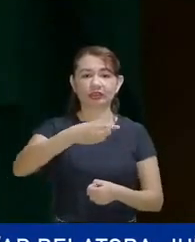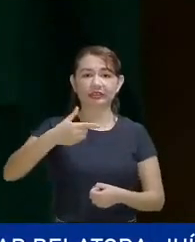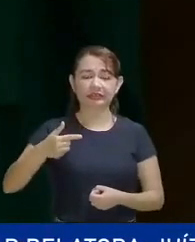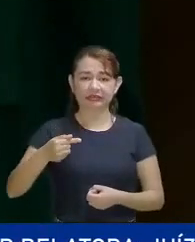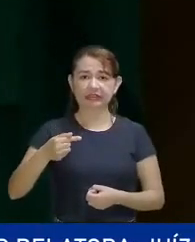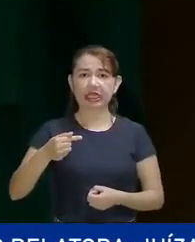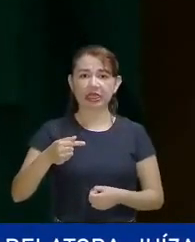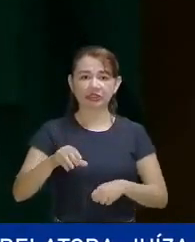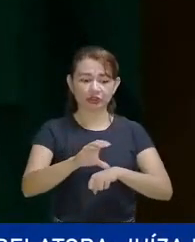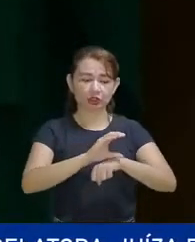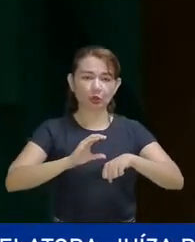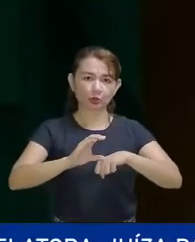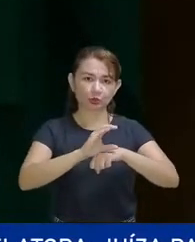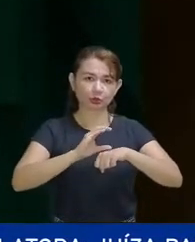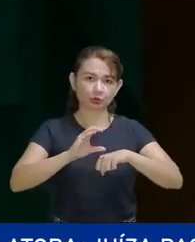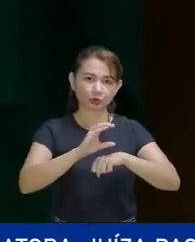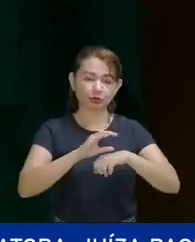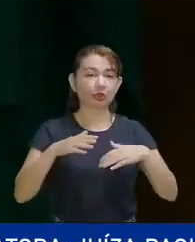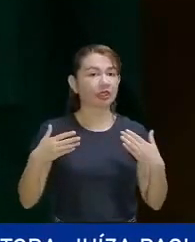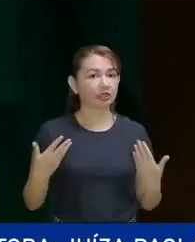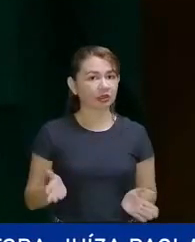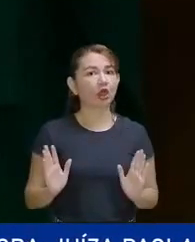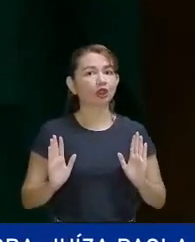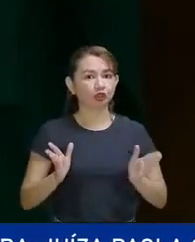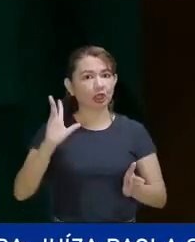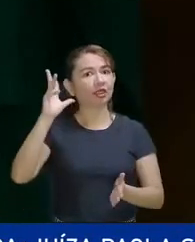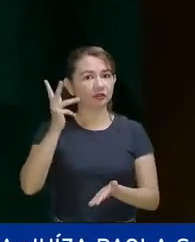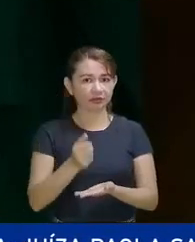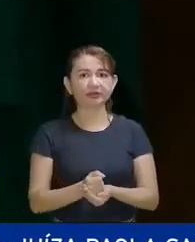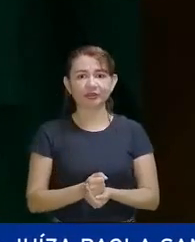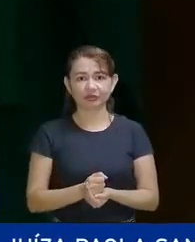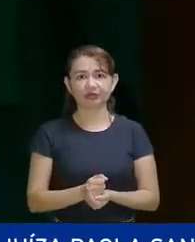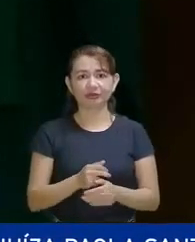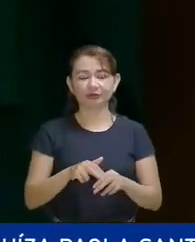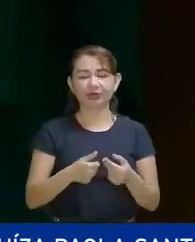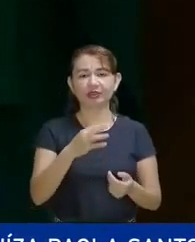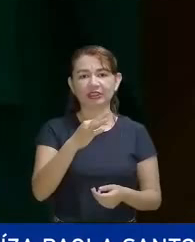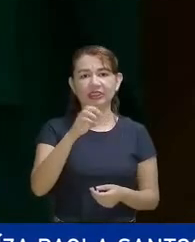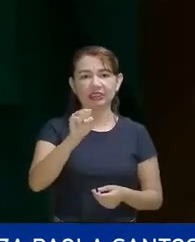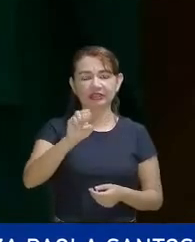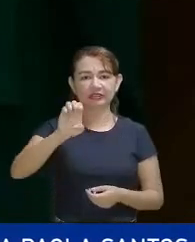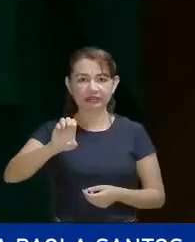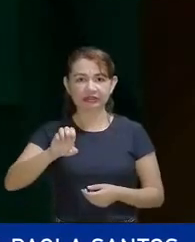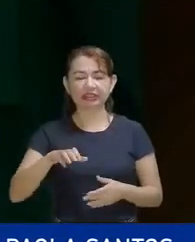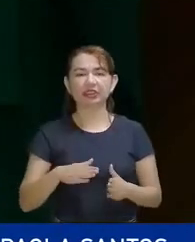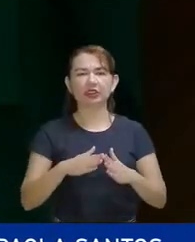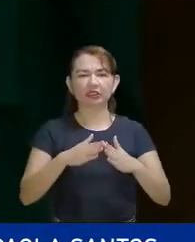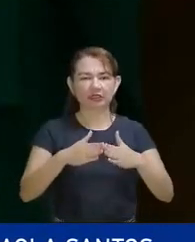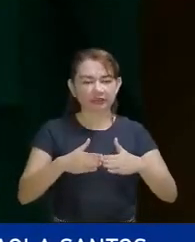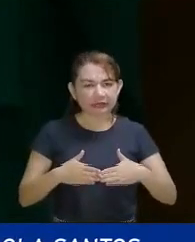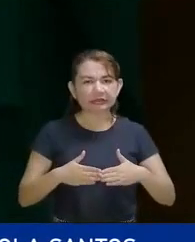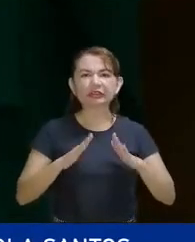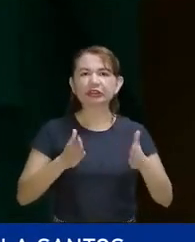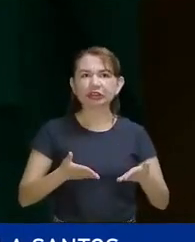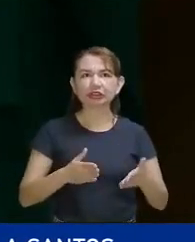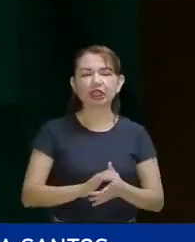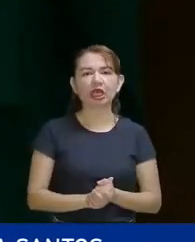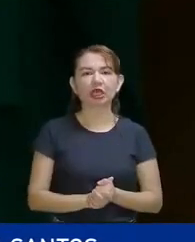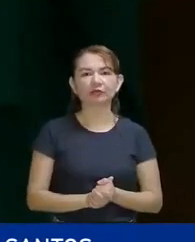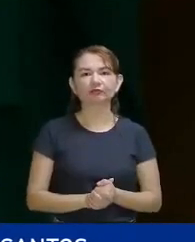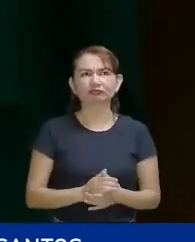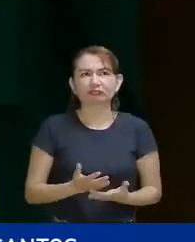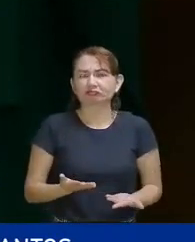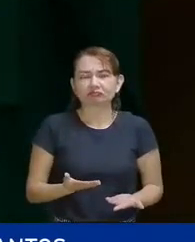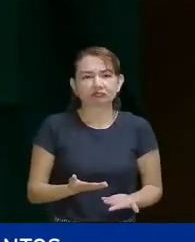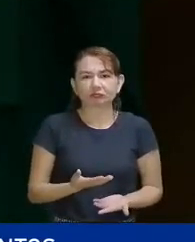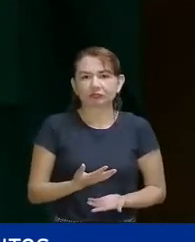Esta decisão, esta questão já está decidida pelo TSE e, com todas as vênias, salvo o melhor juízo, não